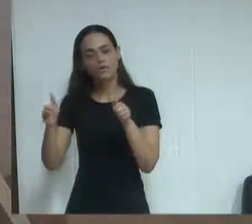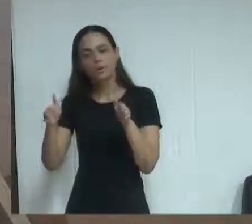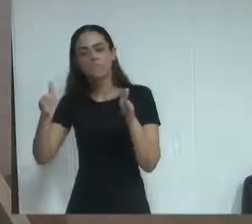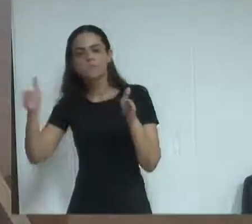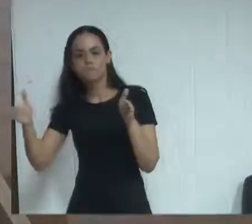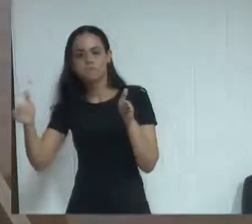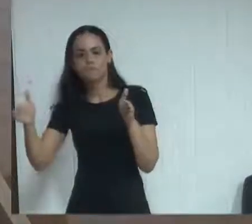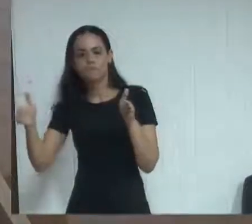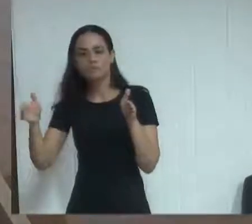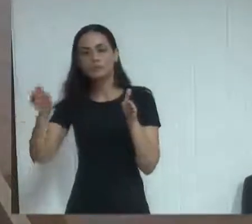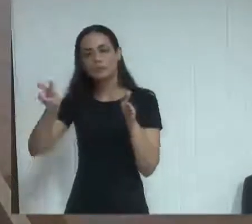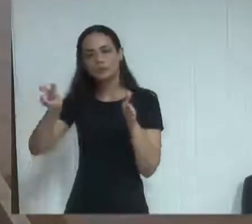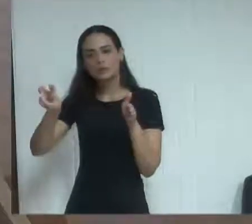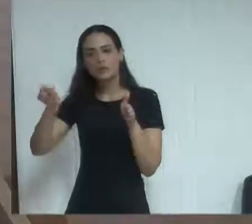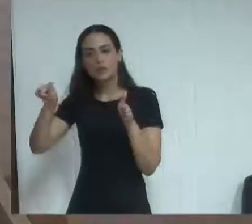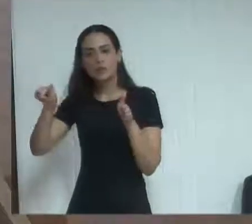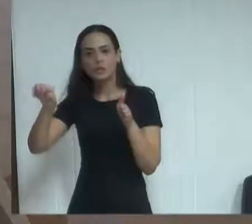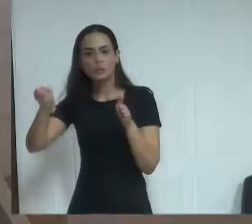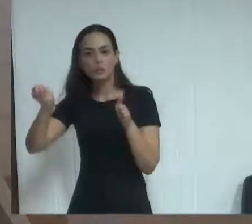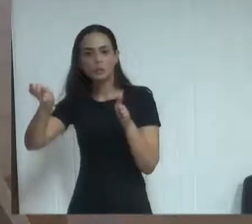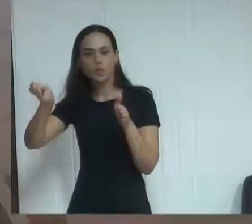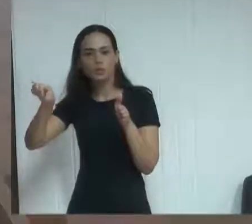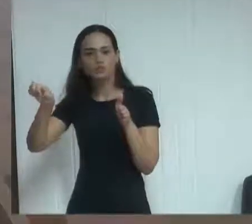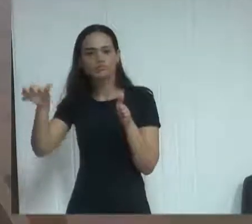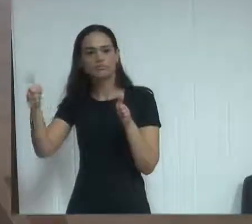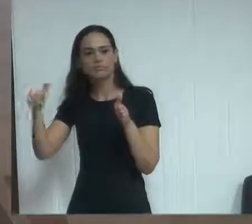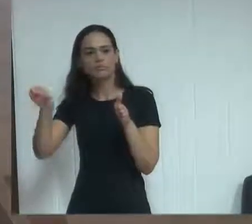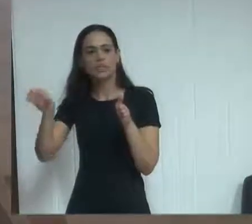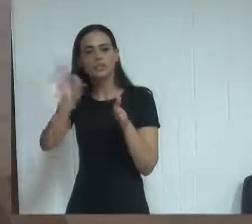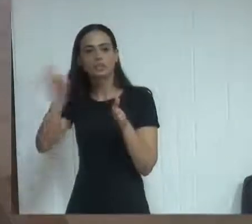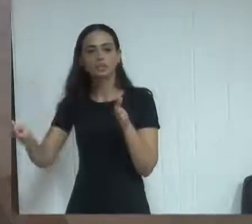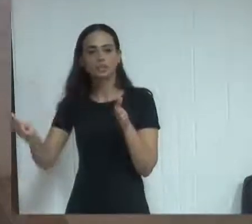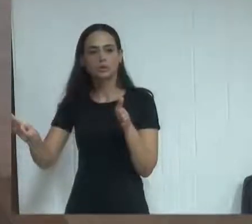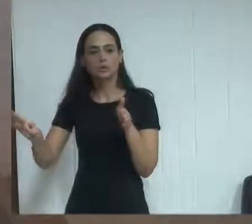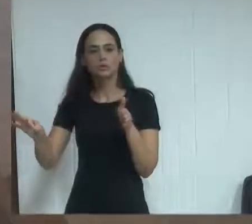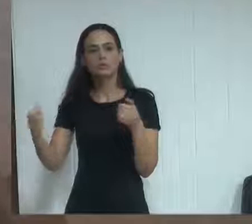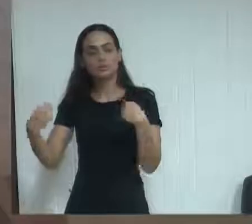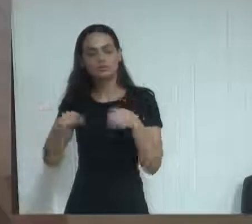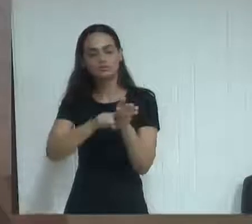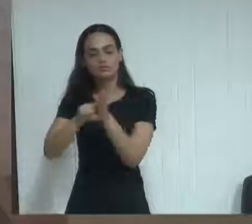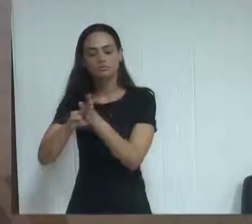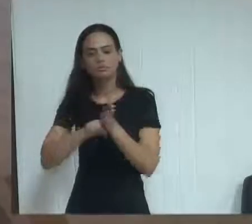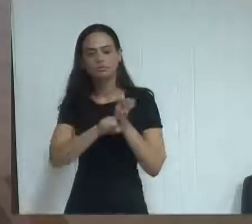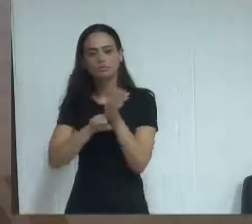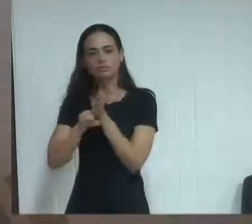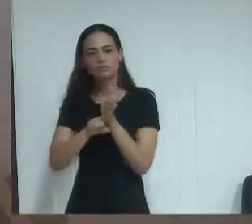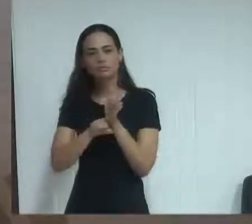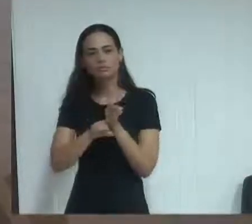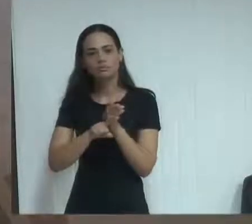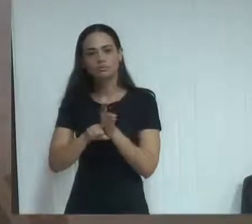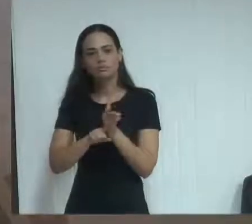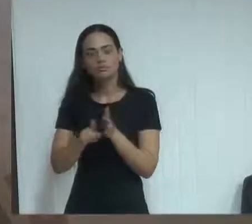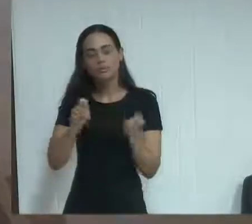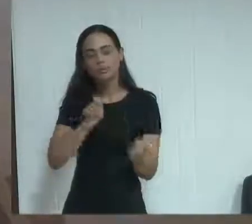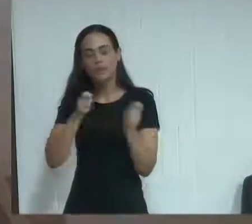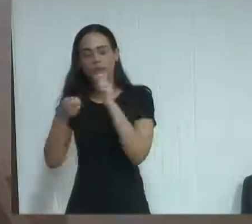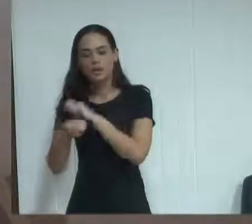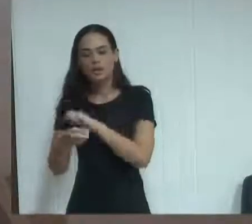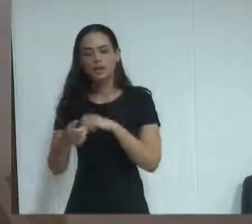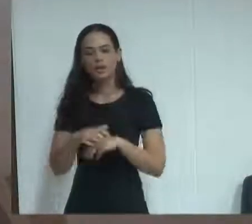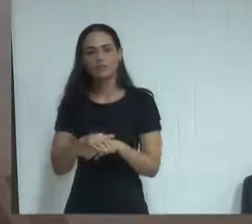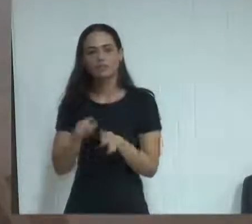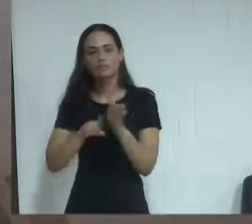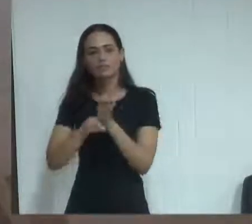de 5, 7, 8, 10. Né? Isso vai ser verificado e adequado de acordo com uma análise técnica da assessoria